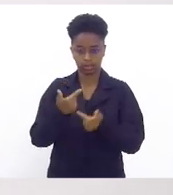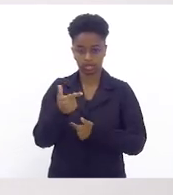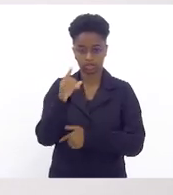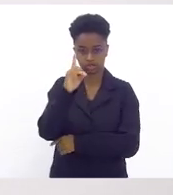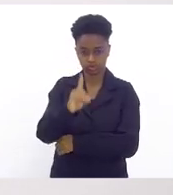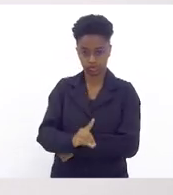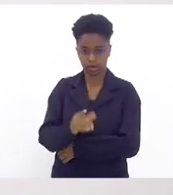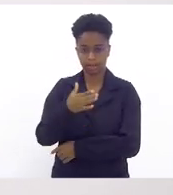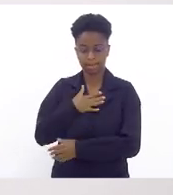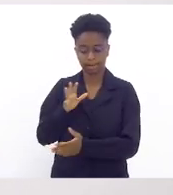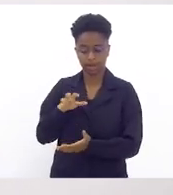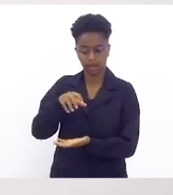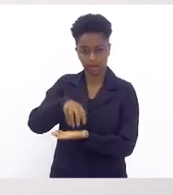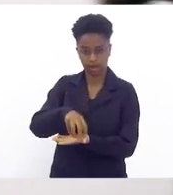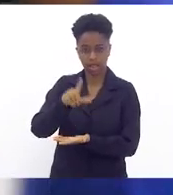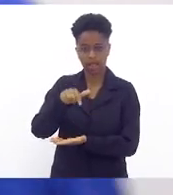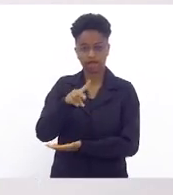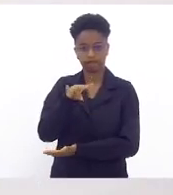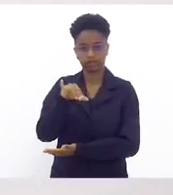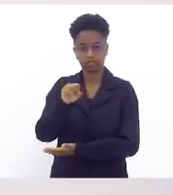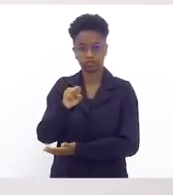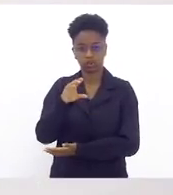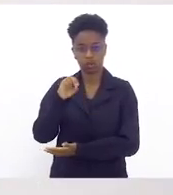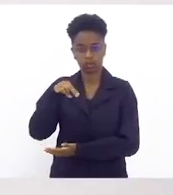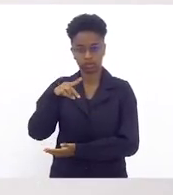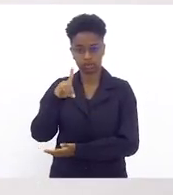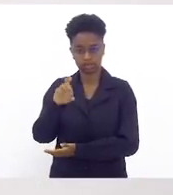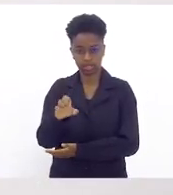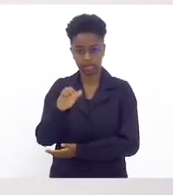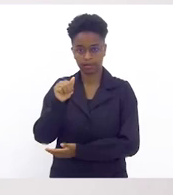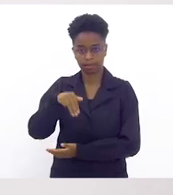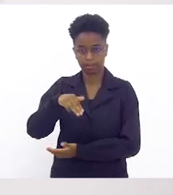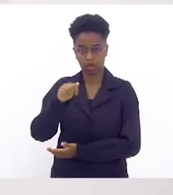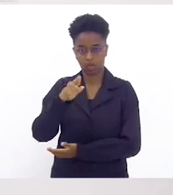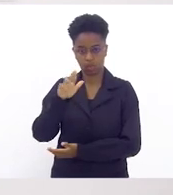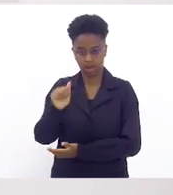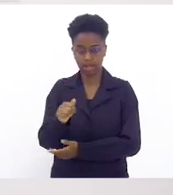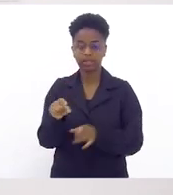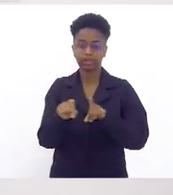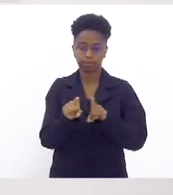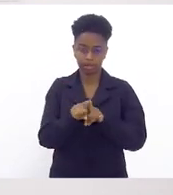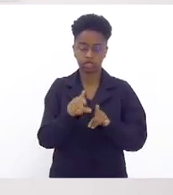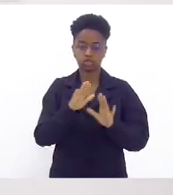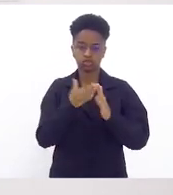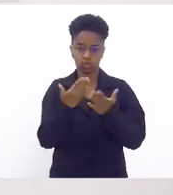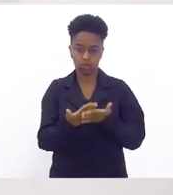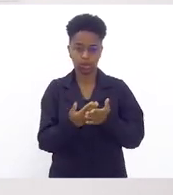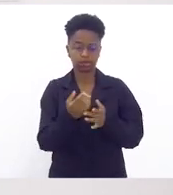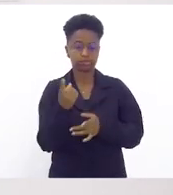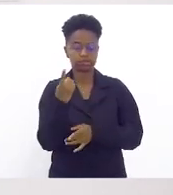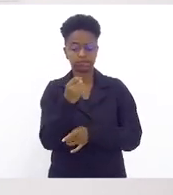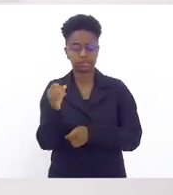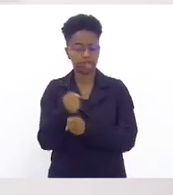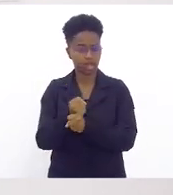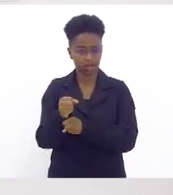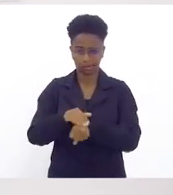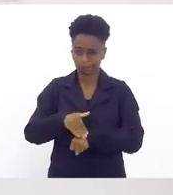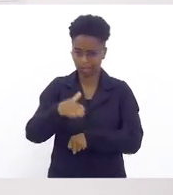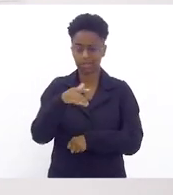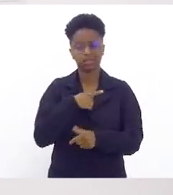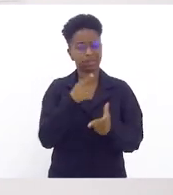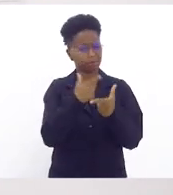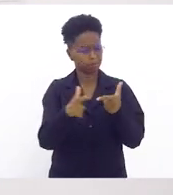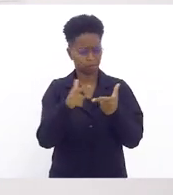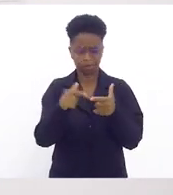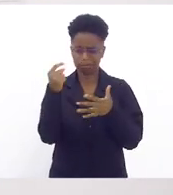de origem é a Visconde de Mauá que também é uma escola Tombada também Centenária também com vários problemas